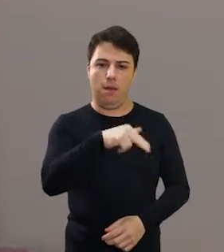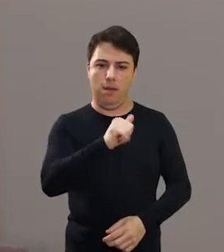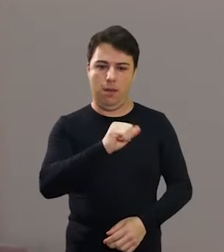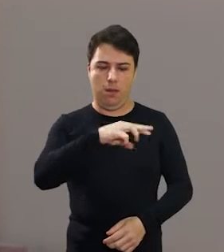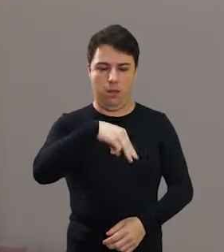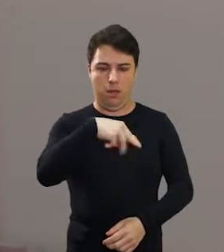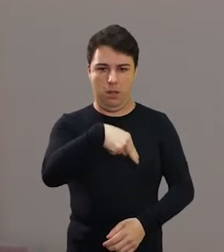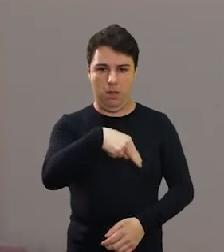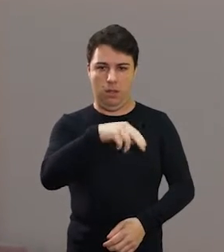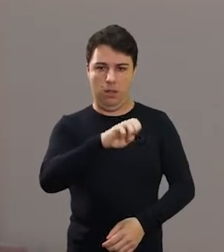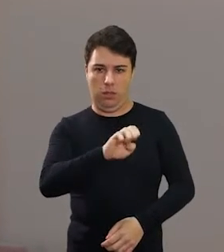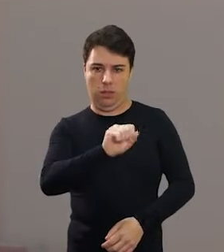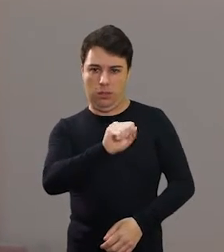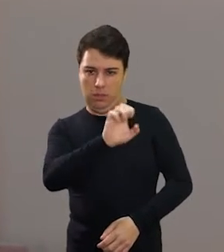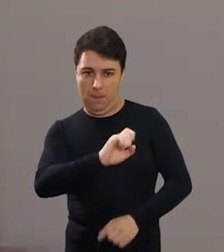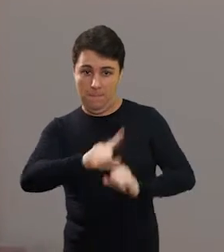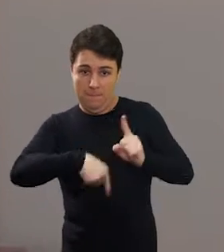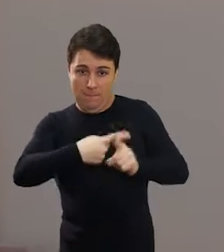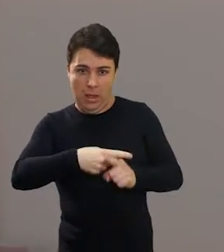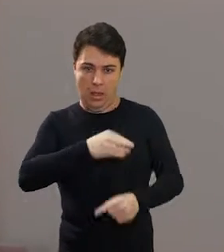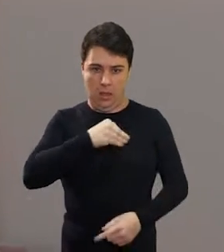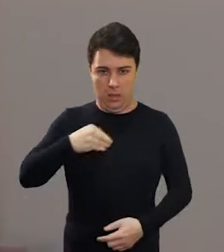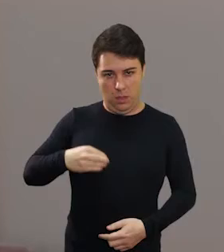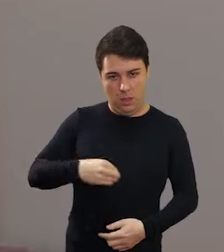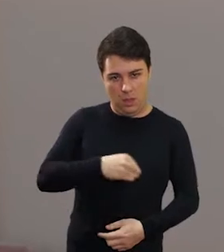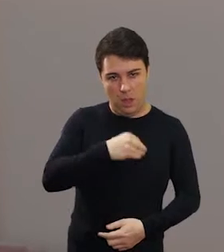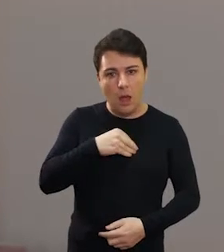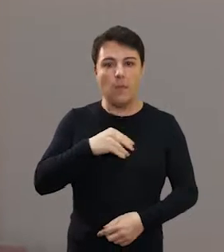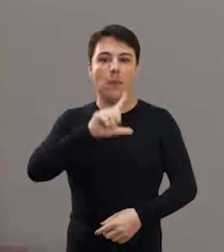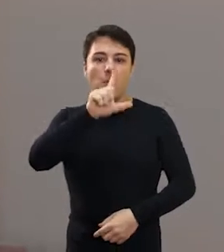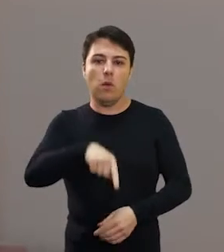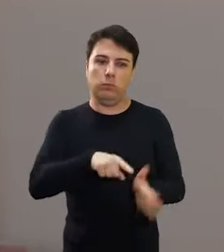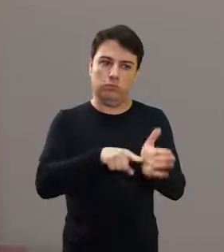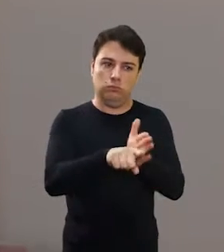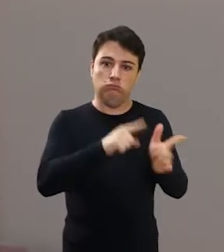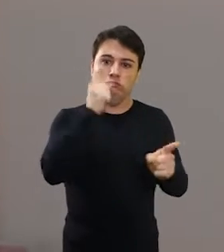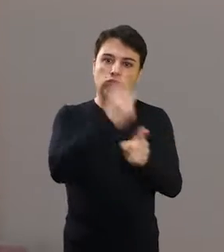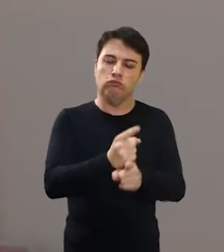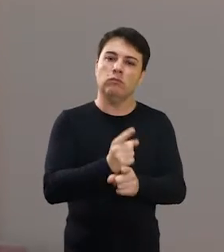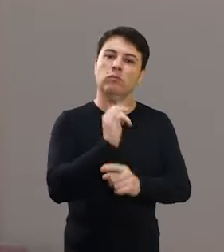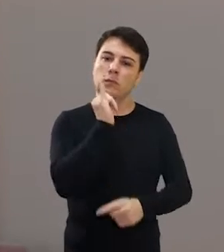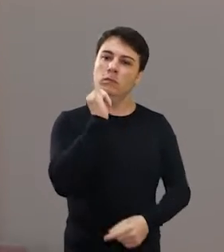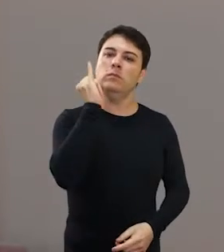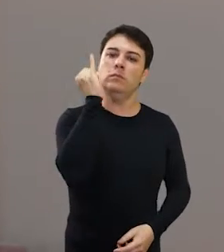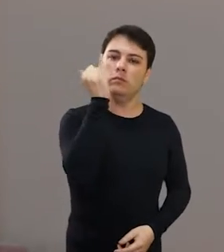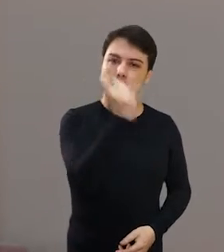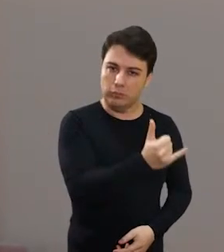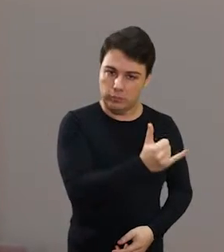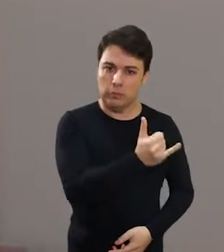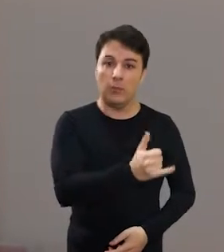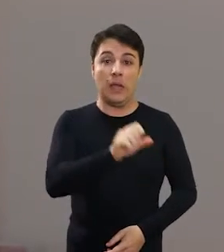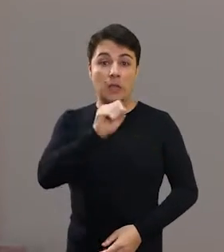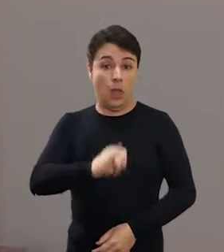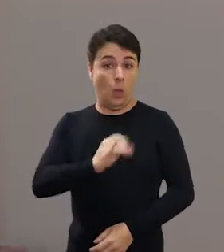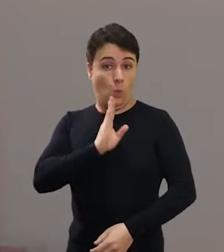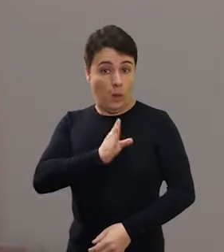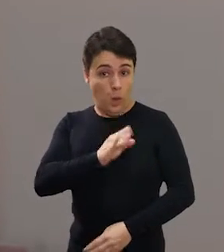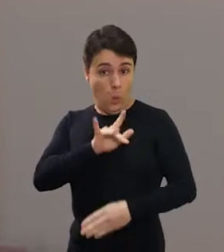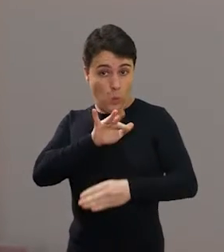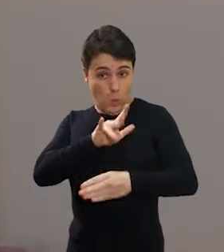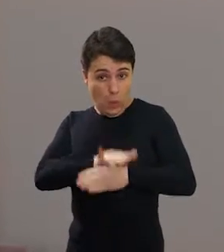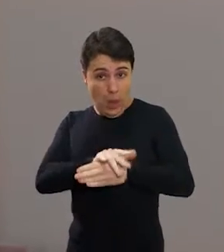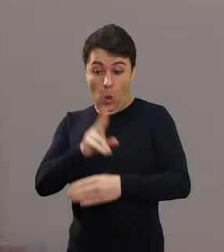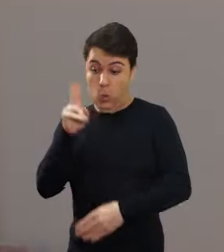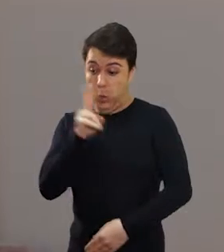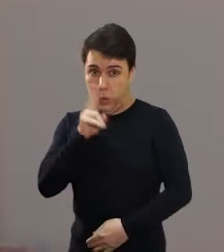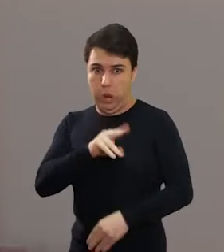cardiologia pediátrica, então eu recebo pacientes de toda a região, a gente faz, além do exame clínico, da avaliação da história do